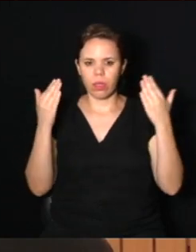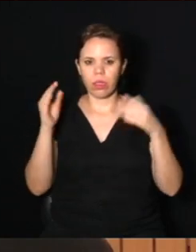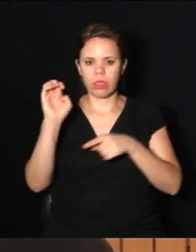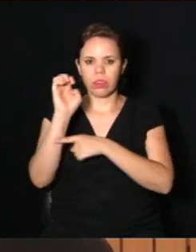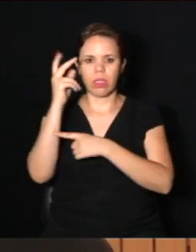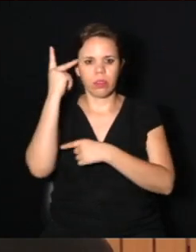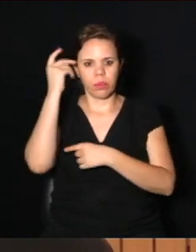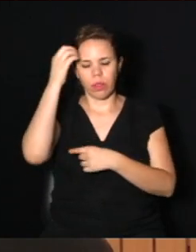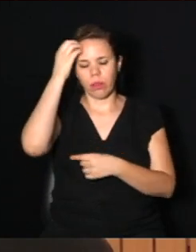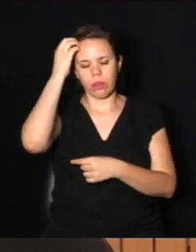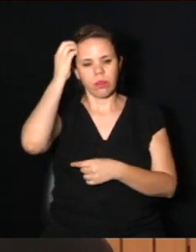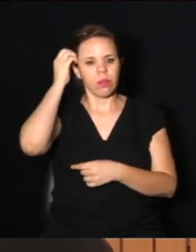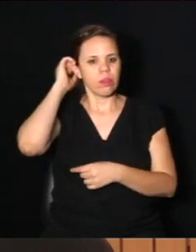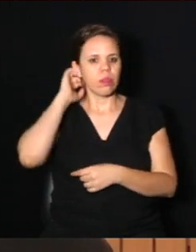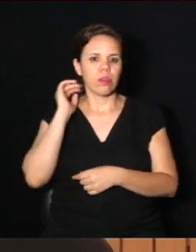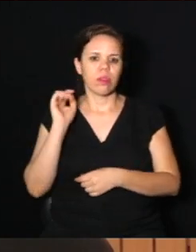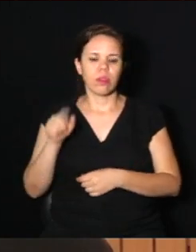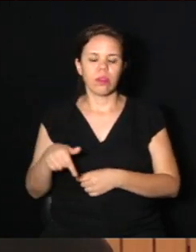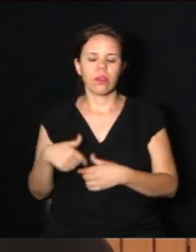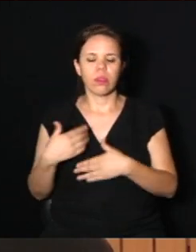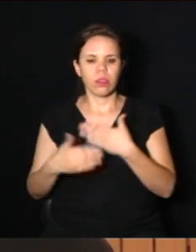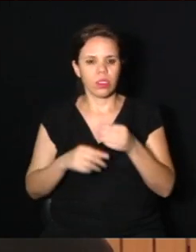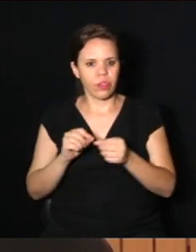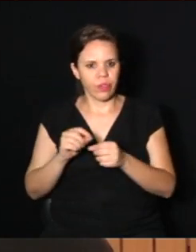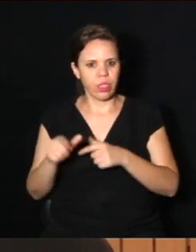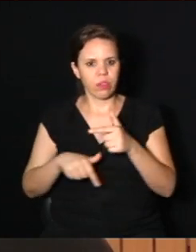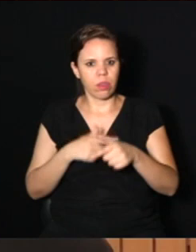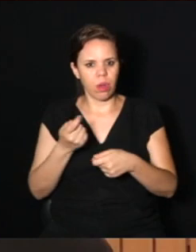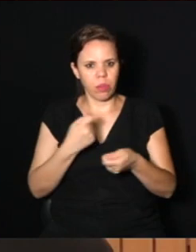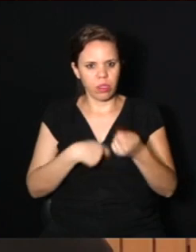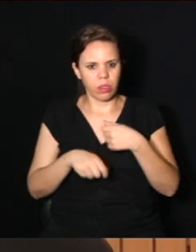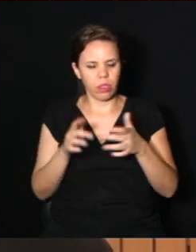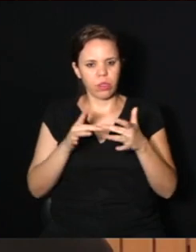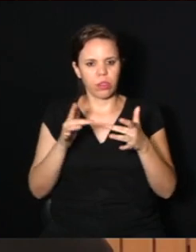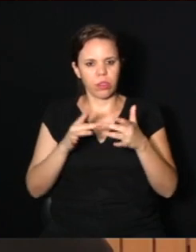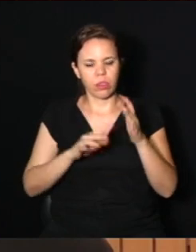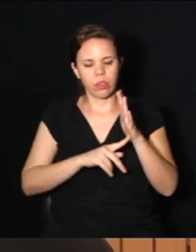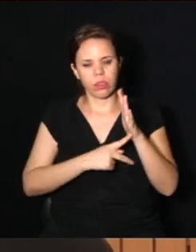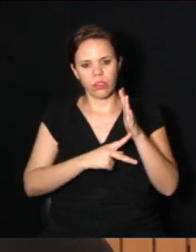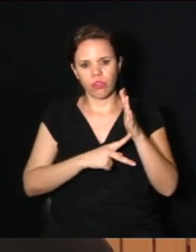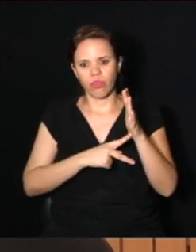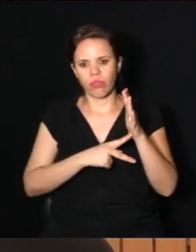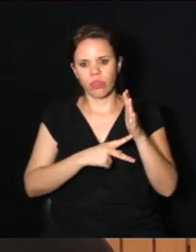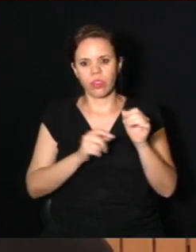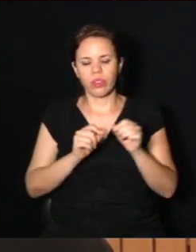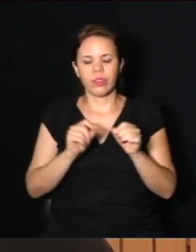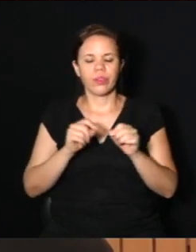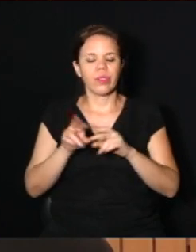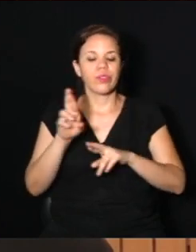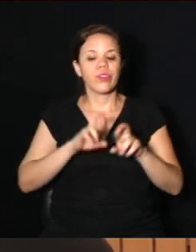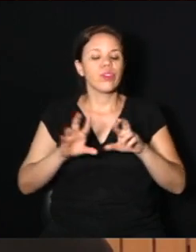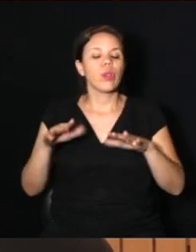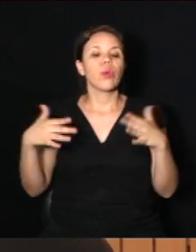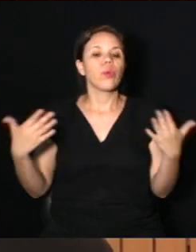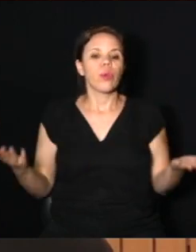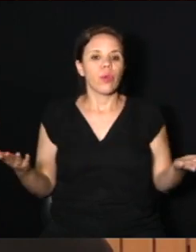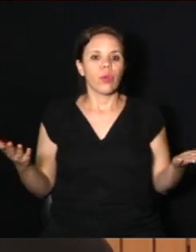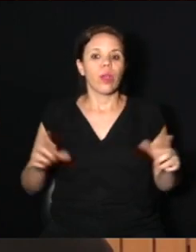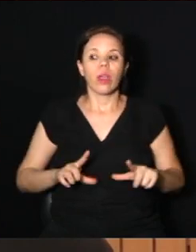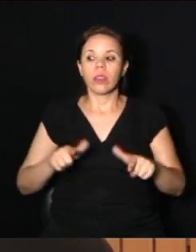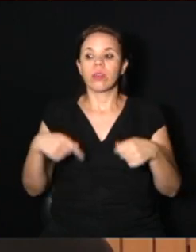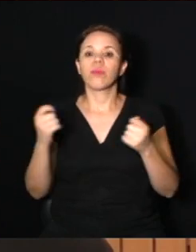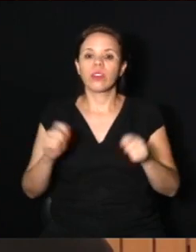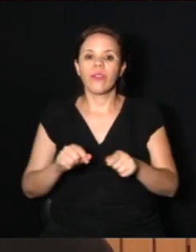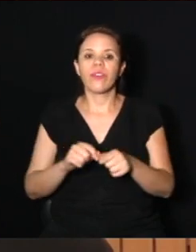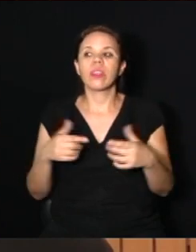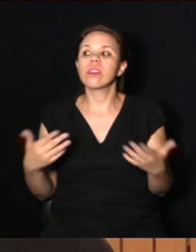Paulo. Então, nesse sentido, a gente fez uma articulação com o sindicato para verificar quais eram as ações que nós